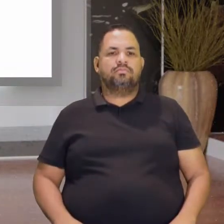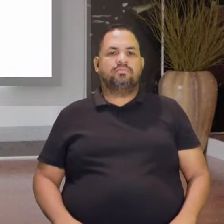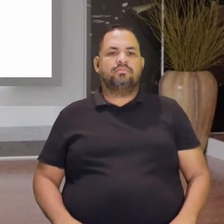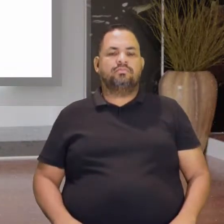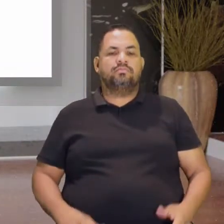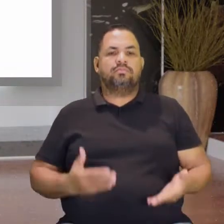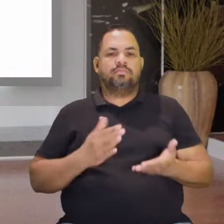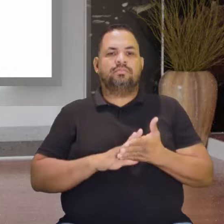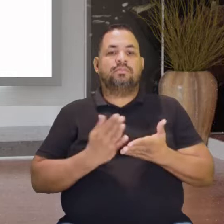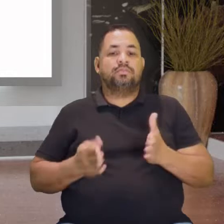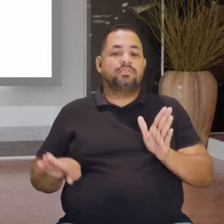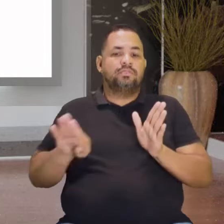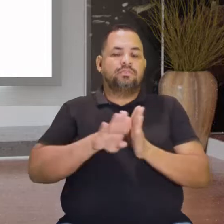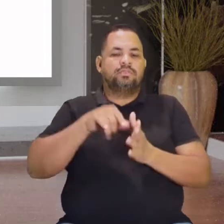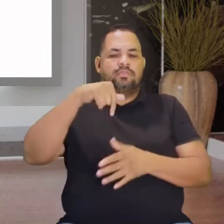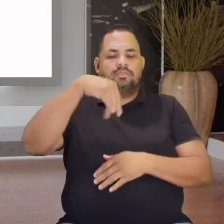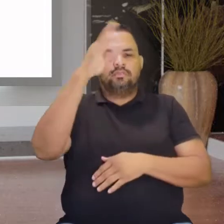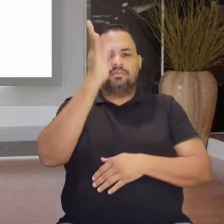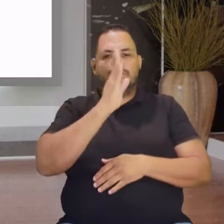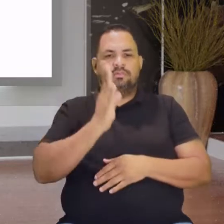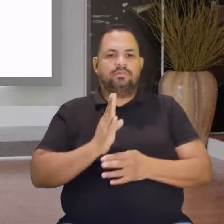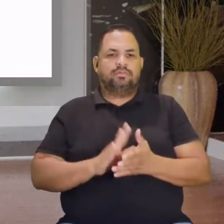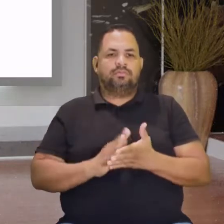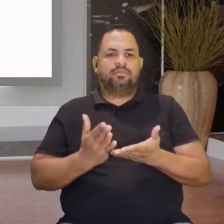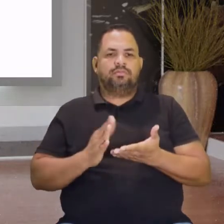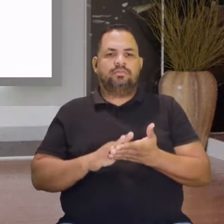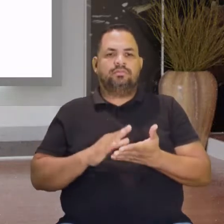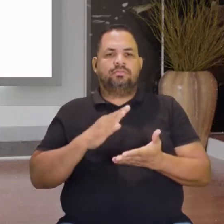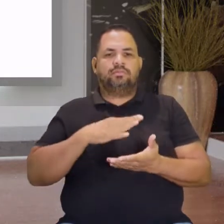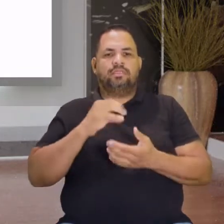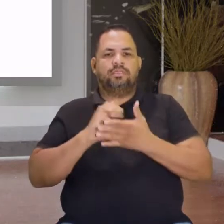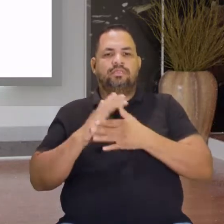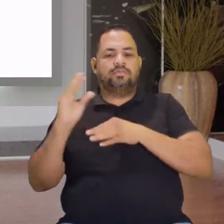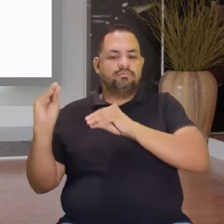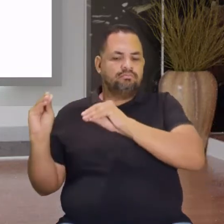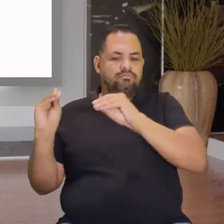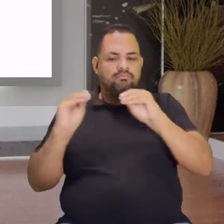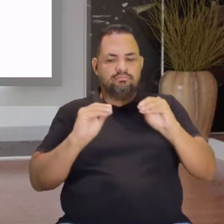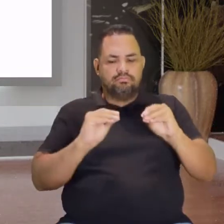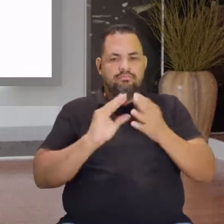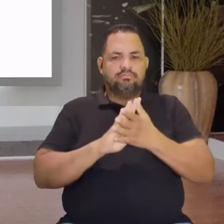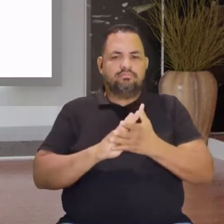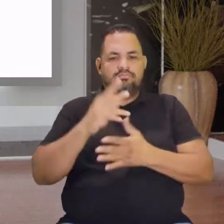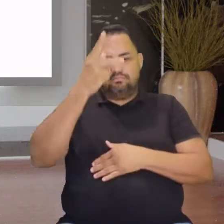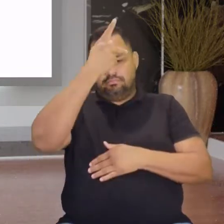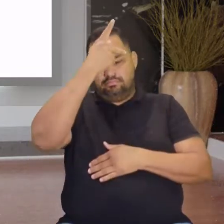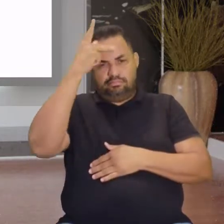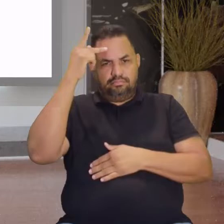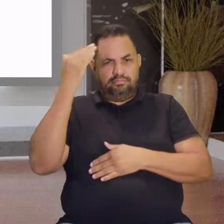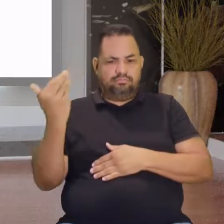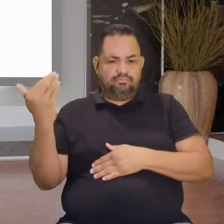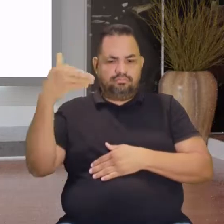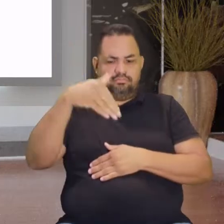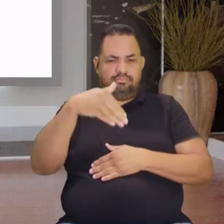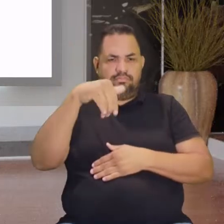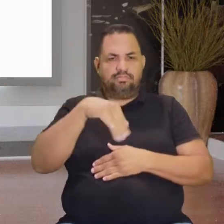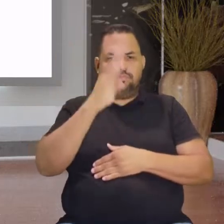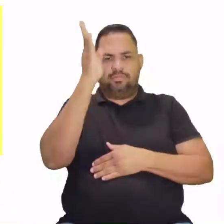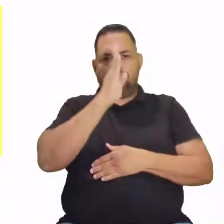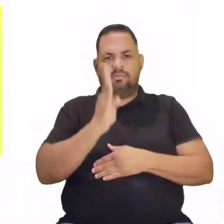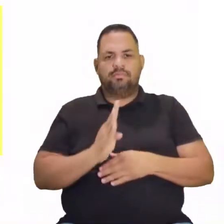estava chegando ao Brasil grandes levas de imigrantes, né? E vamos ver lá na tela, lá, que eu